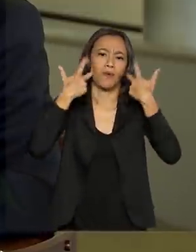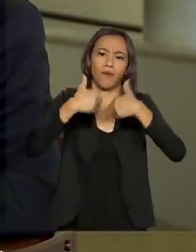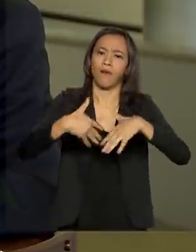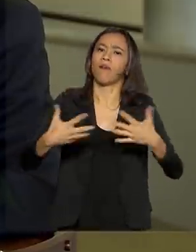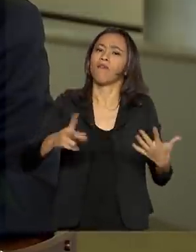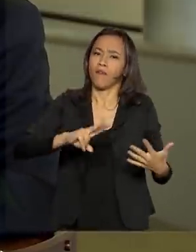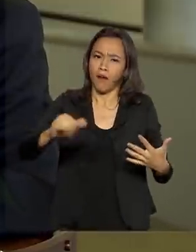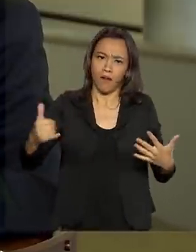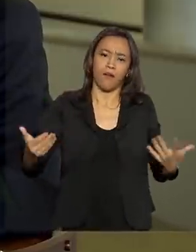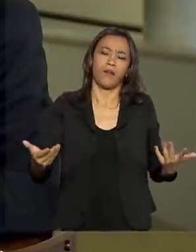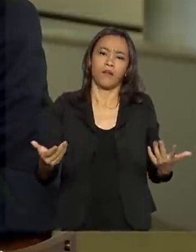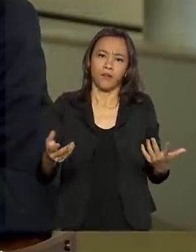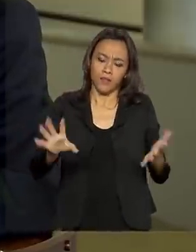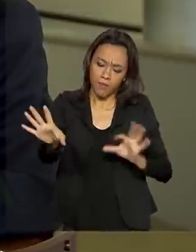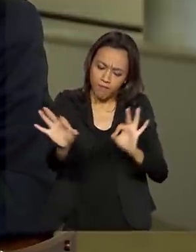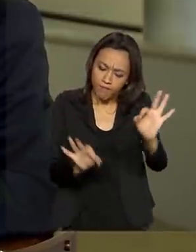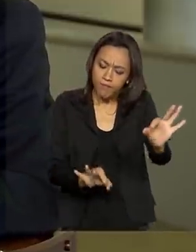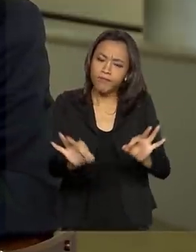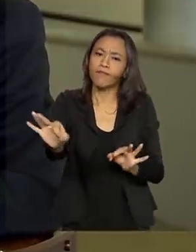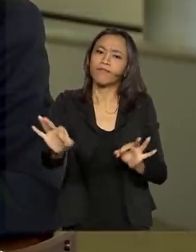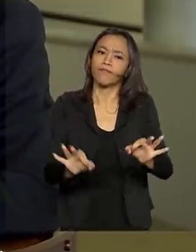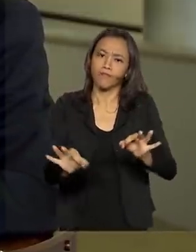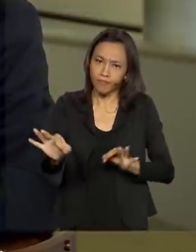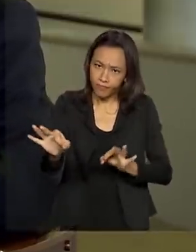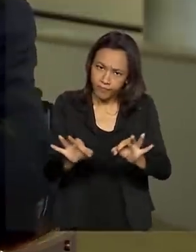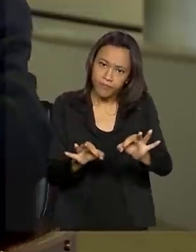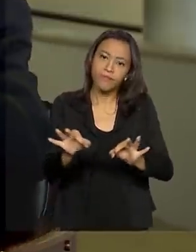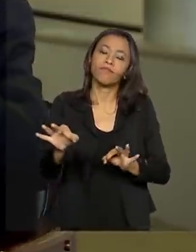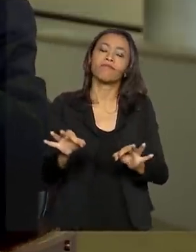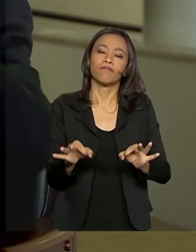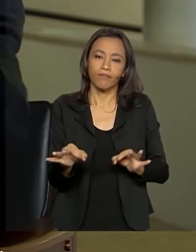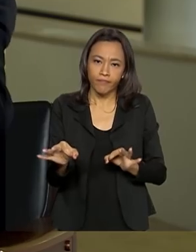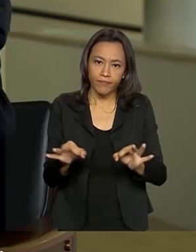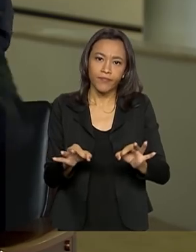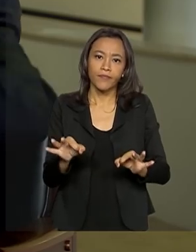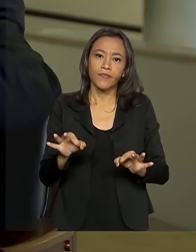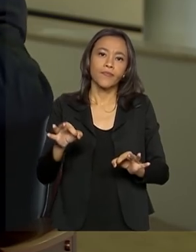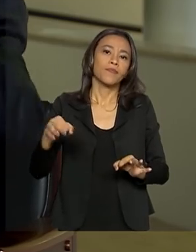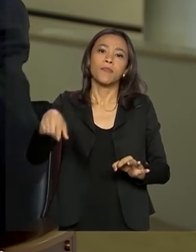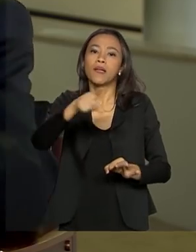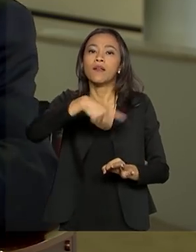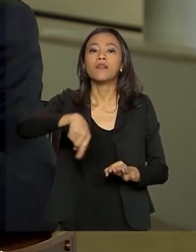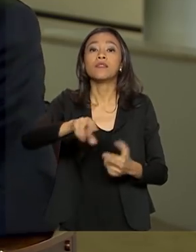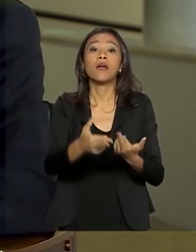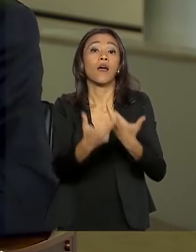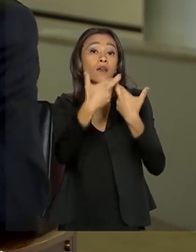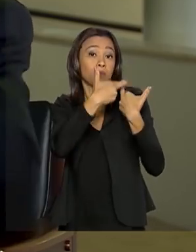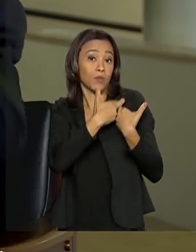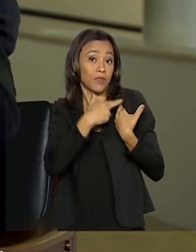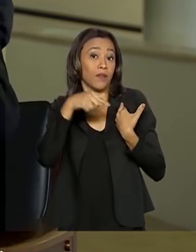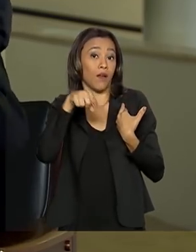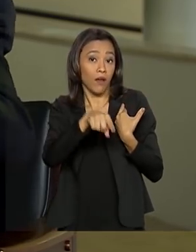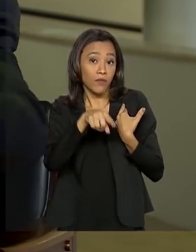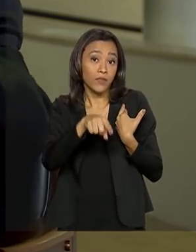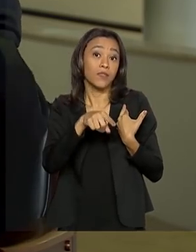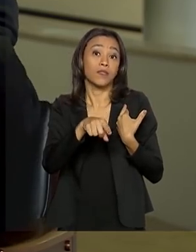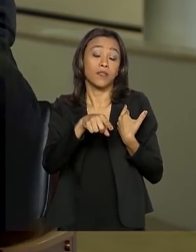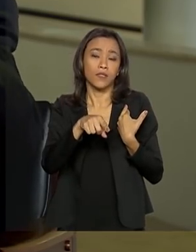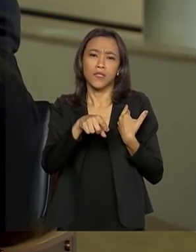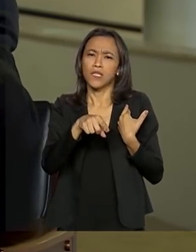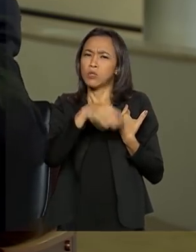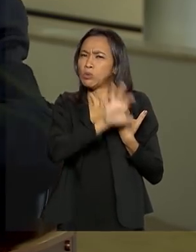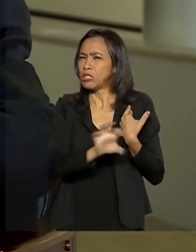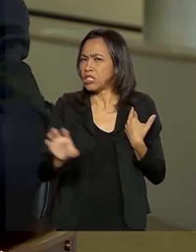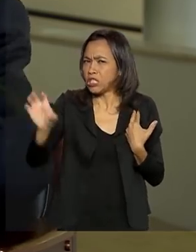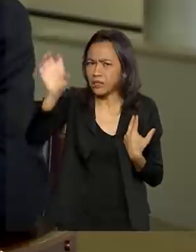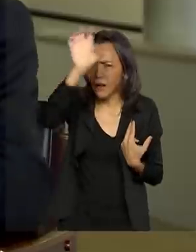sendo providenciado pelos próprios responsáveis por conduzir isso aí a nível